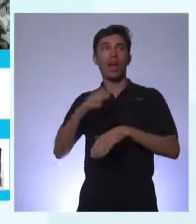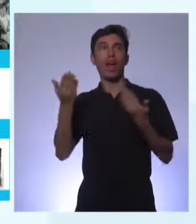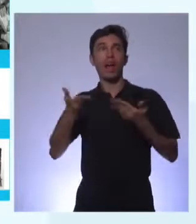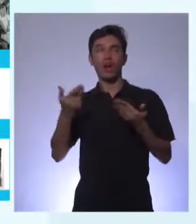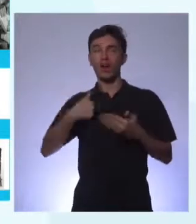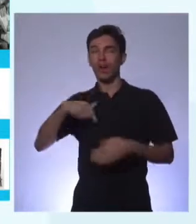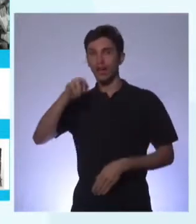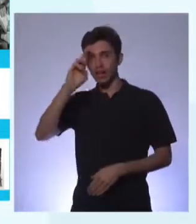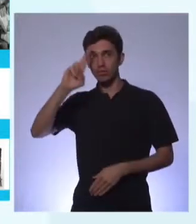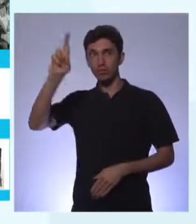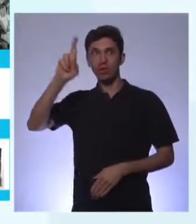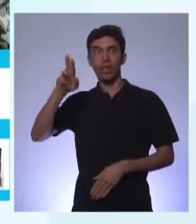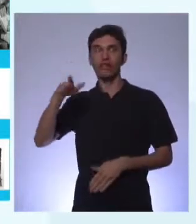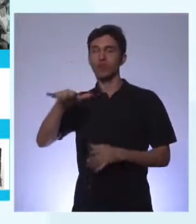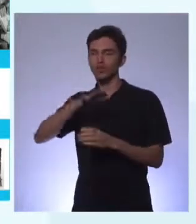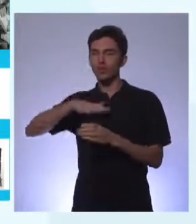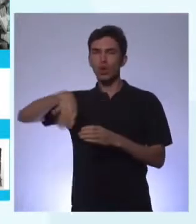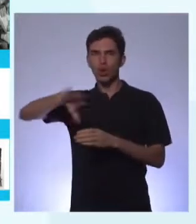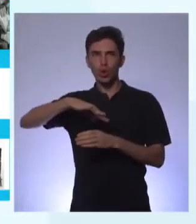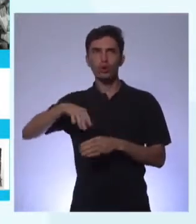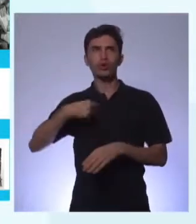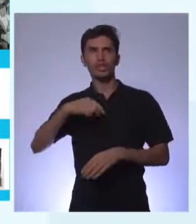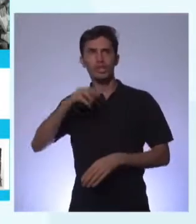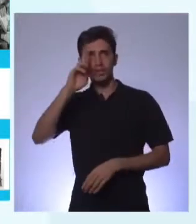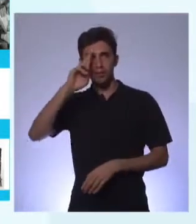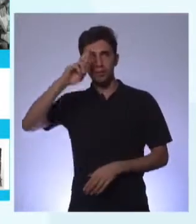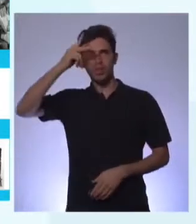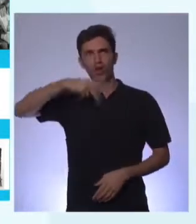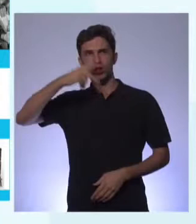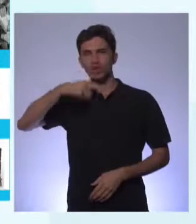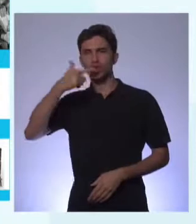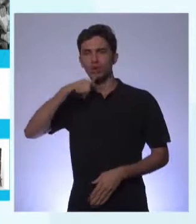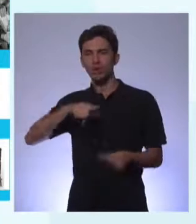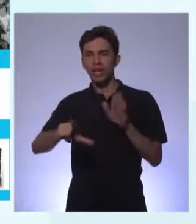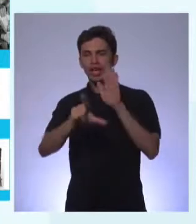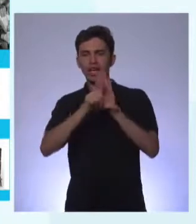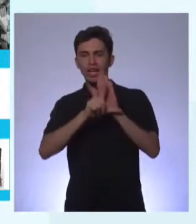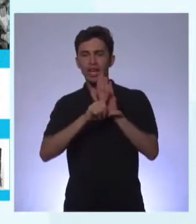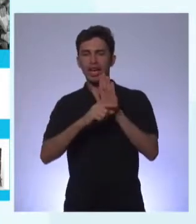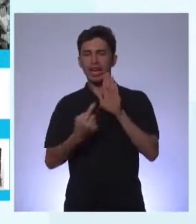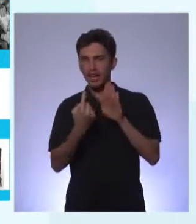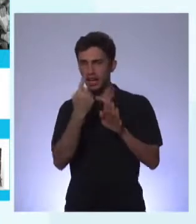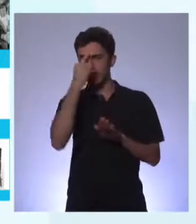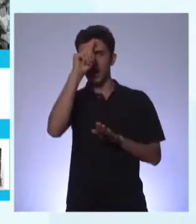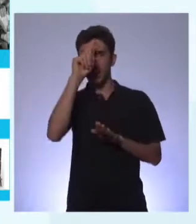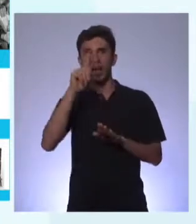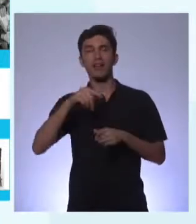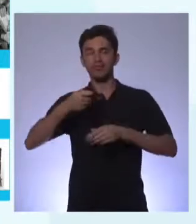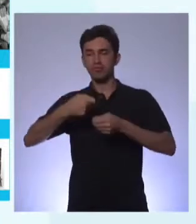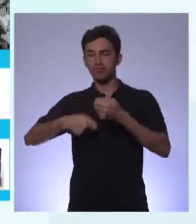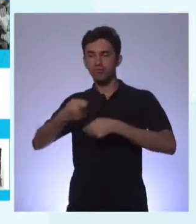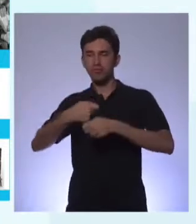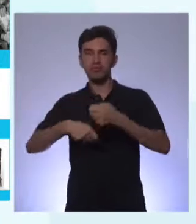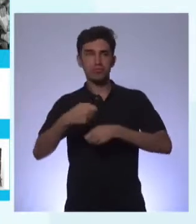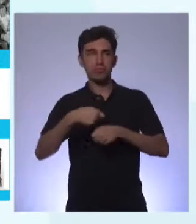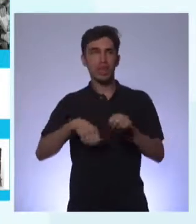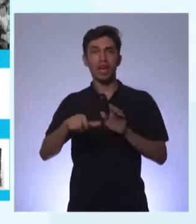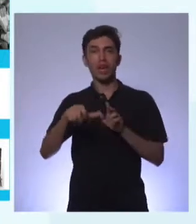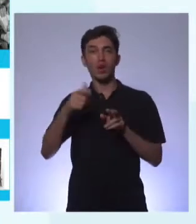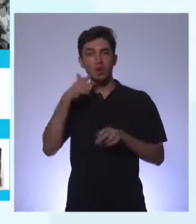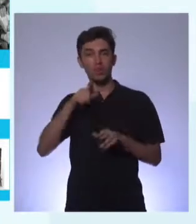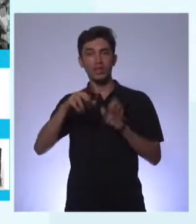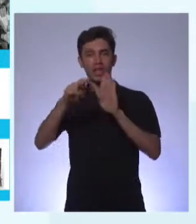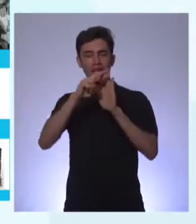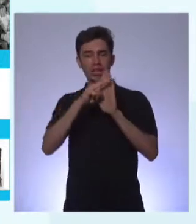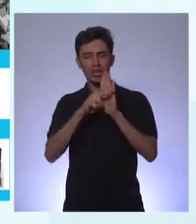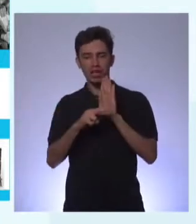do mercado, ou seja, o próprio mercado tem uma lei imanente ao próprio mercado que se regula a si